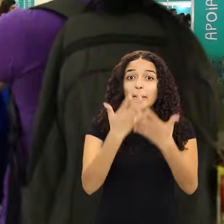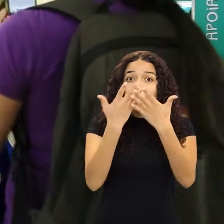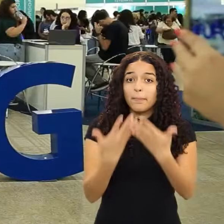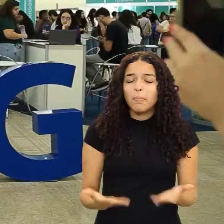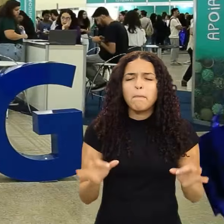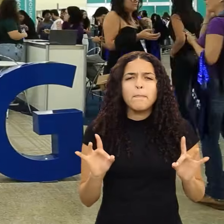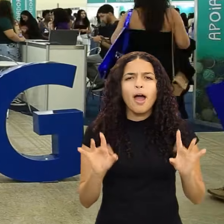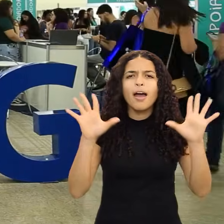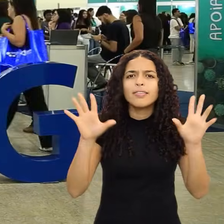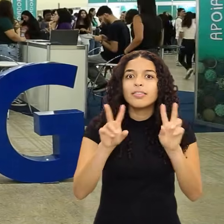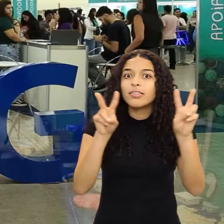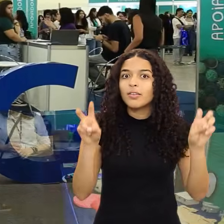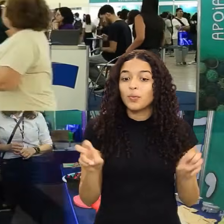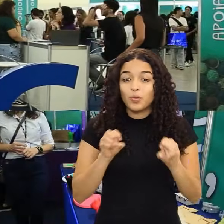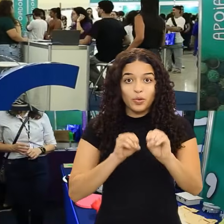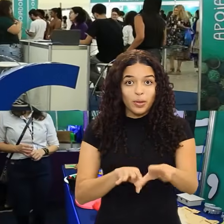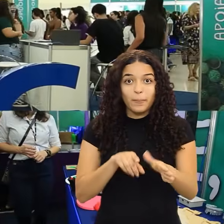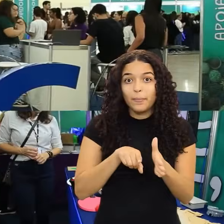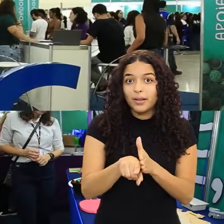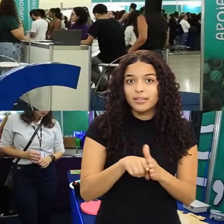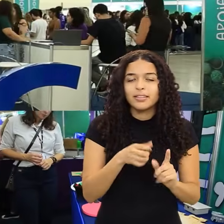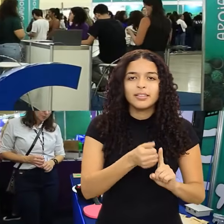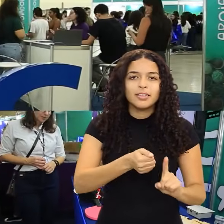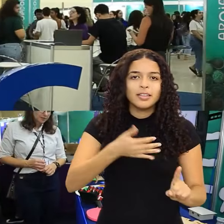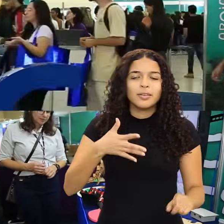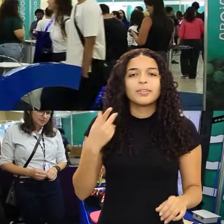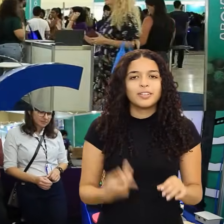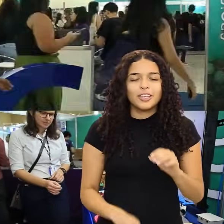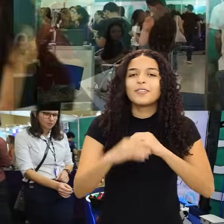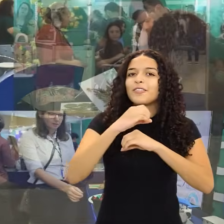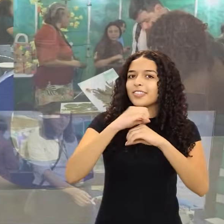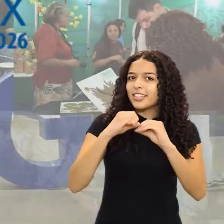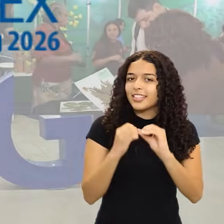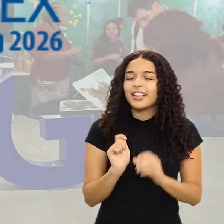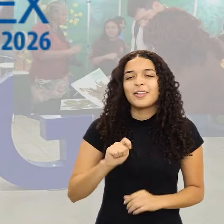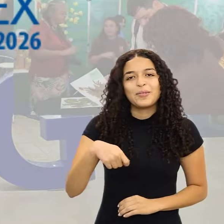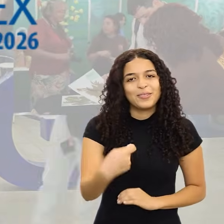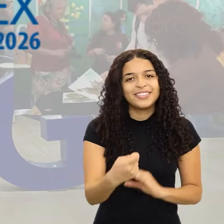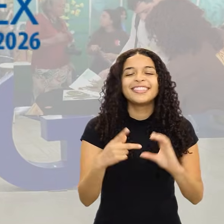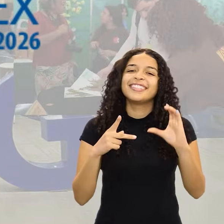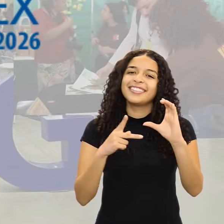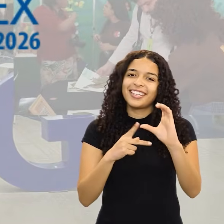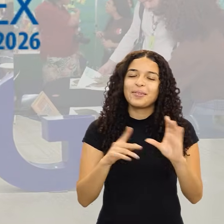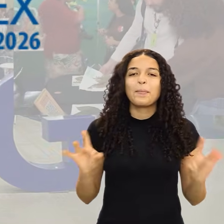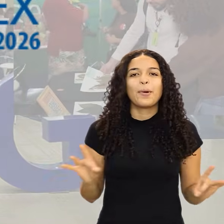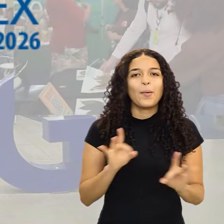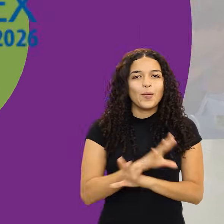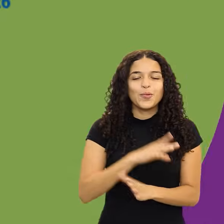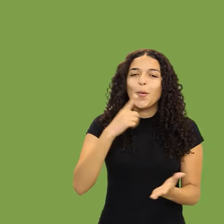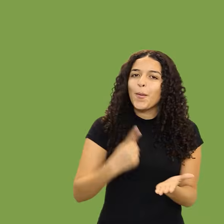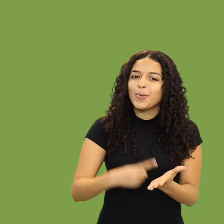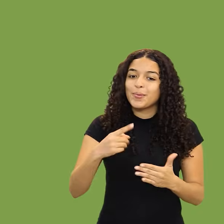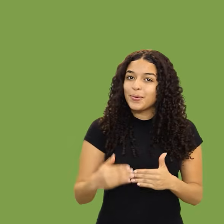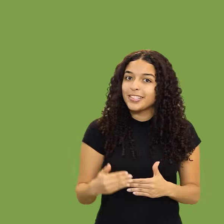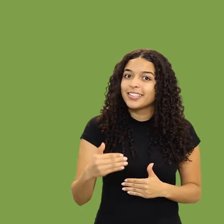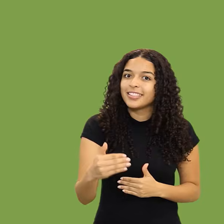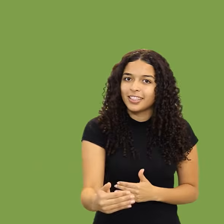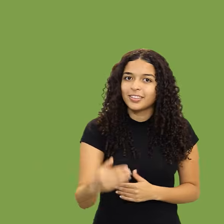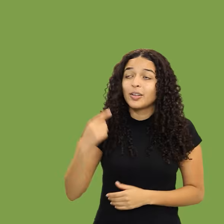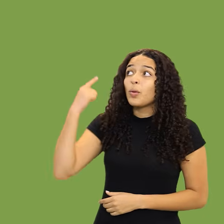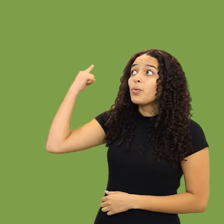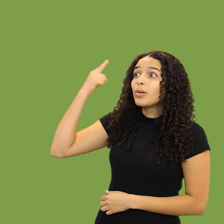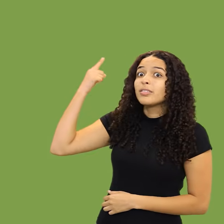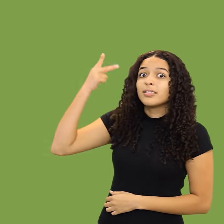O maior congresso de pesquisa, ensino e extensão da Universidade Federal de Goiás já tem data marcada.